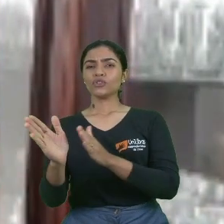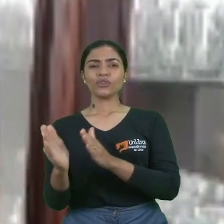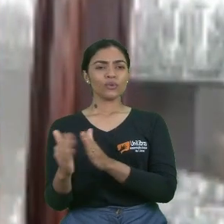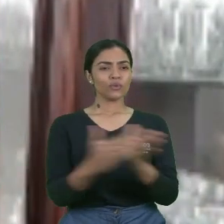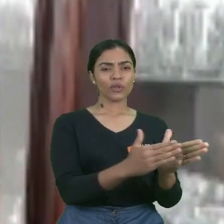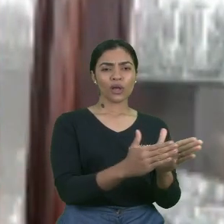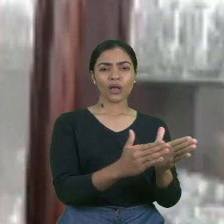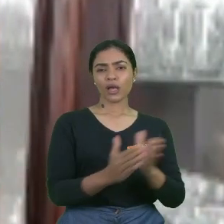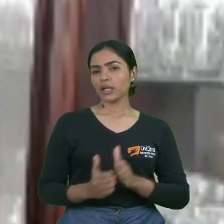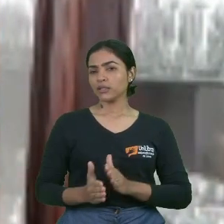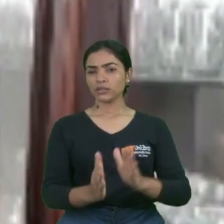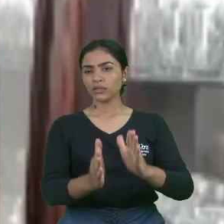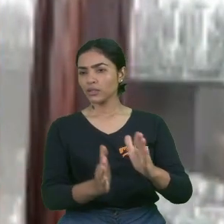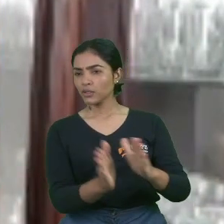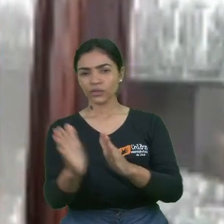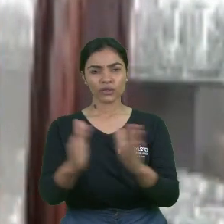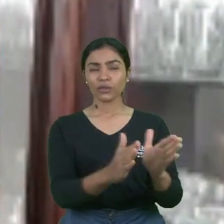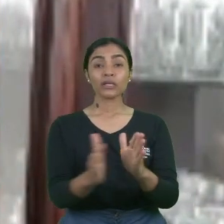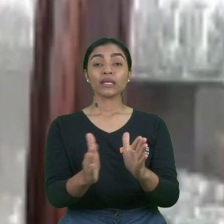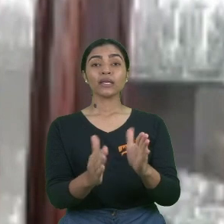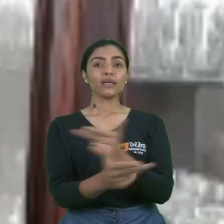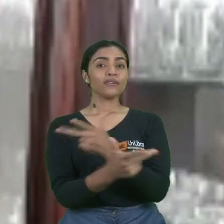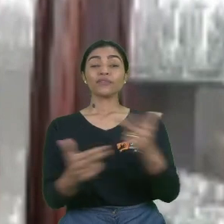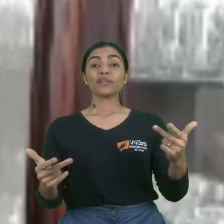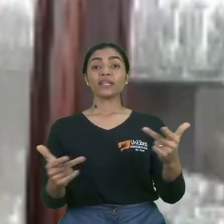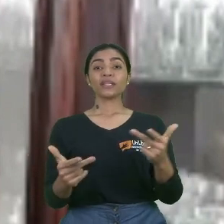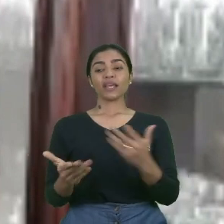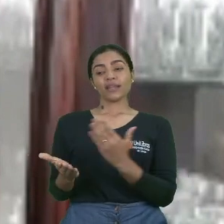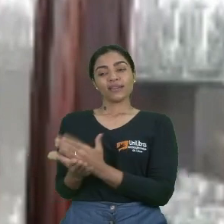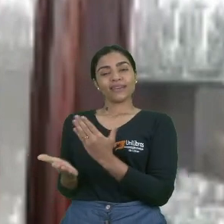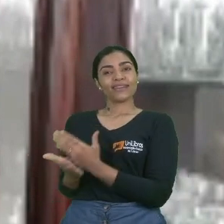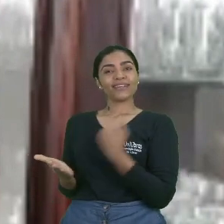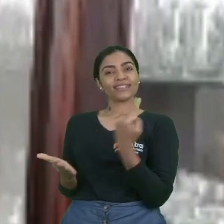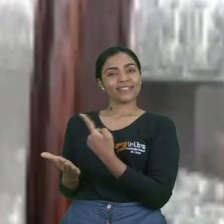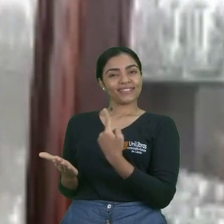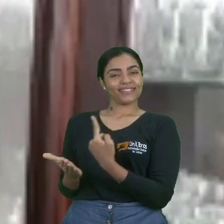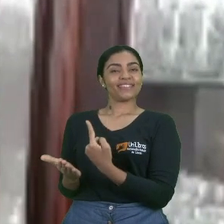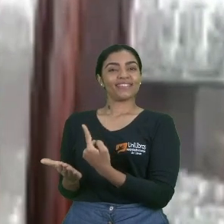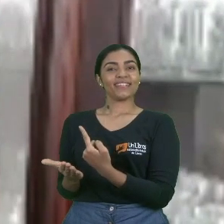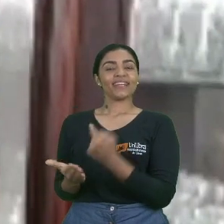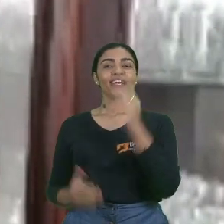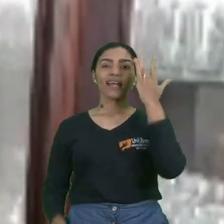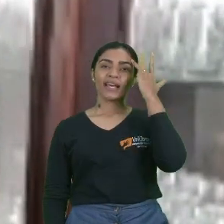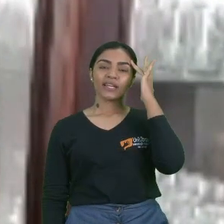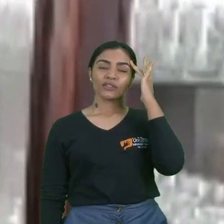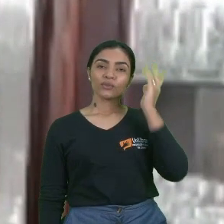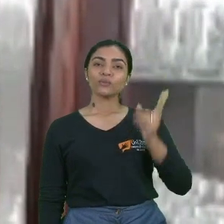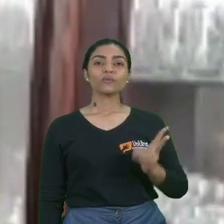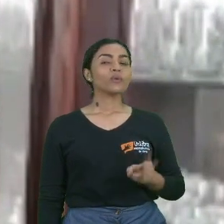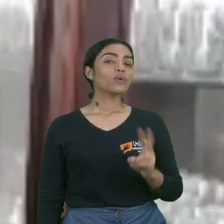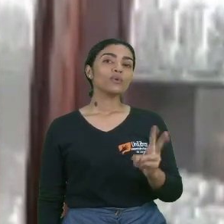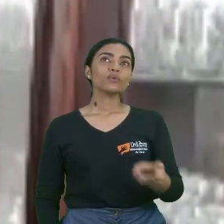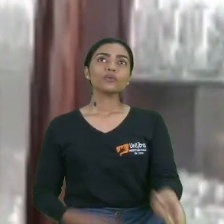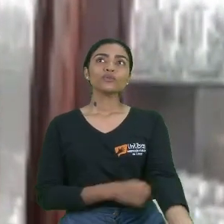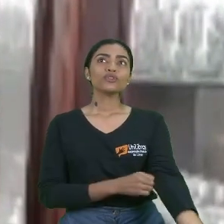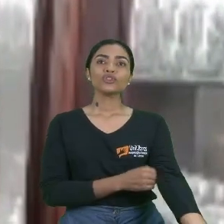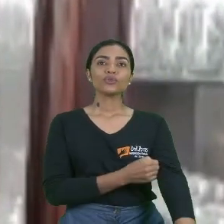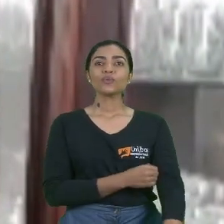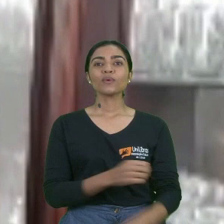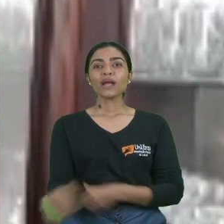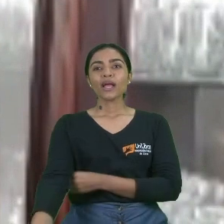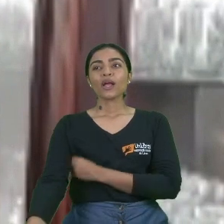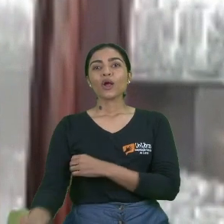uma variedade tão mas o Vigo Eu Acho É continua na